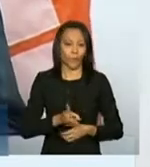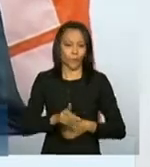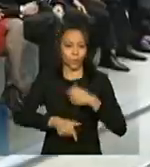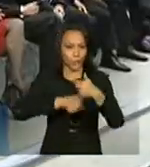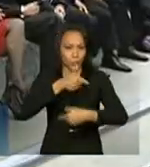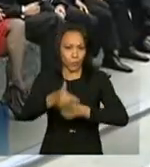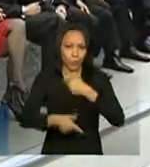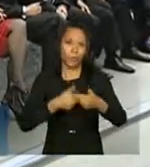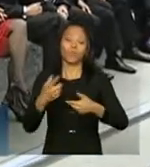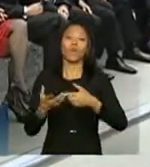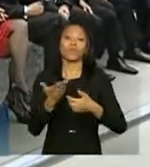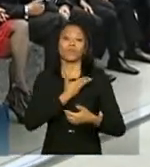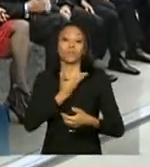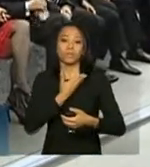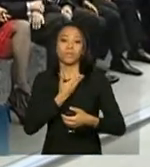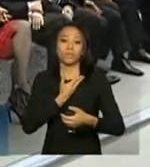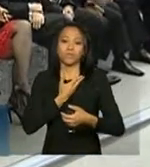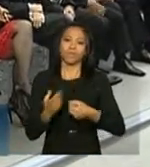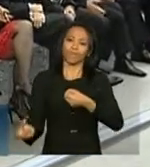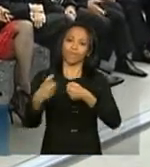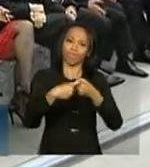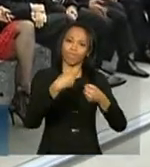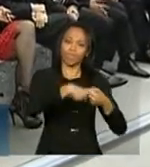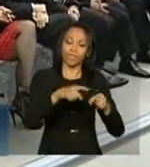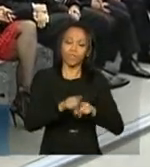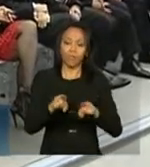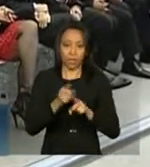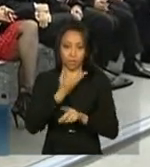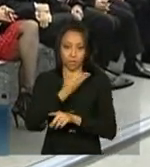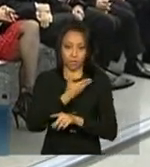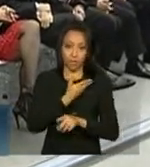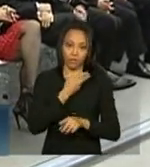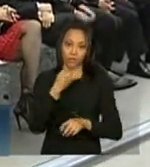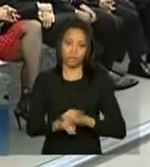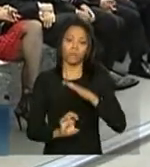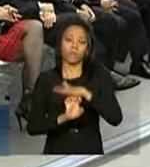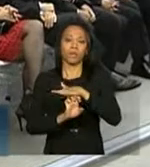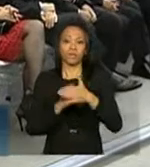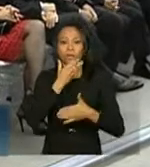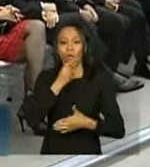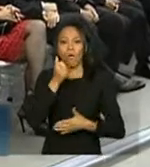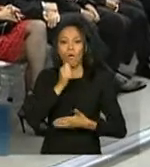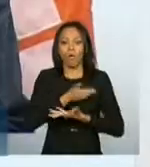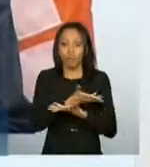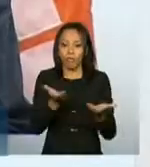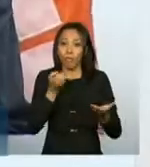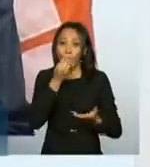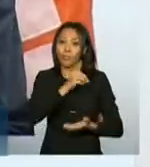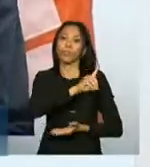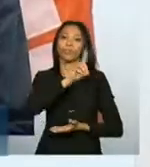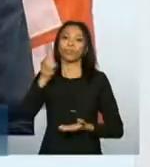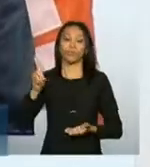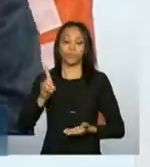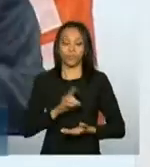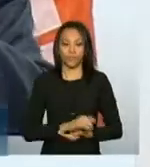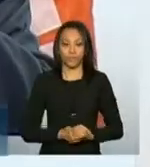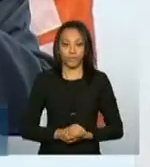clientes e fornecedores, companheiros da Baltô, senhoras e senhores, bom dia.